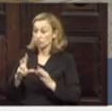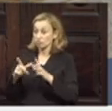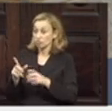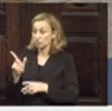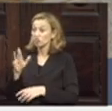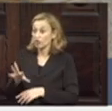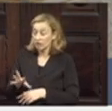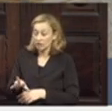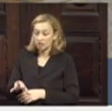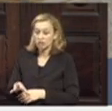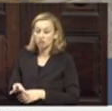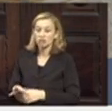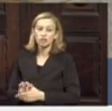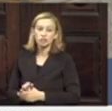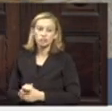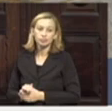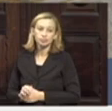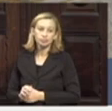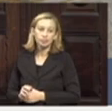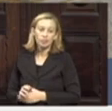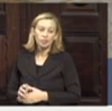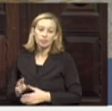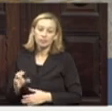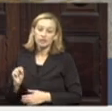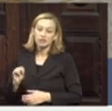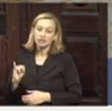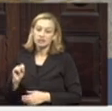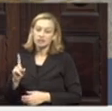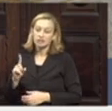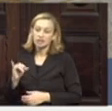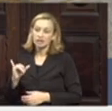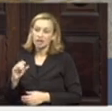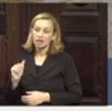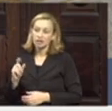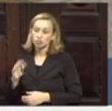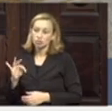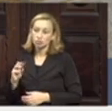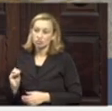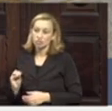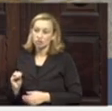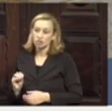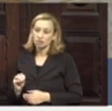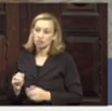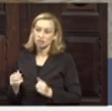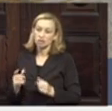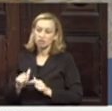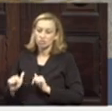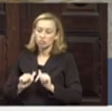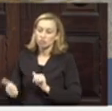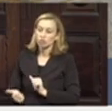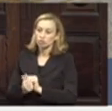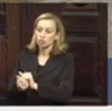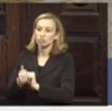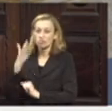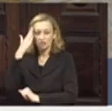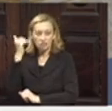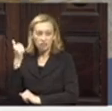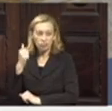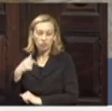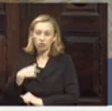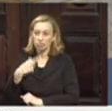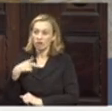tendo ponto em carteira, podendo amanhã, inclusive, estar inabilitado para dirigir, impedindo de que eles executem a sua